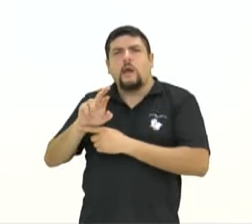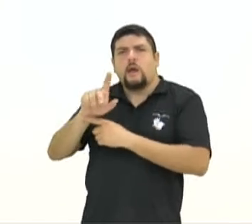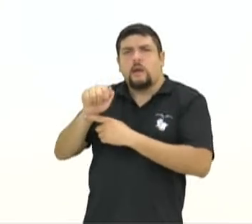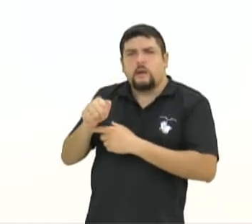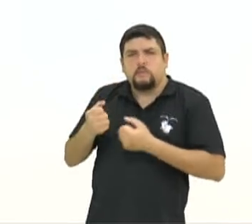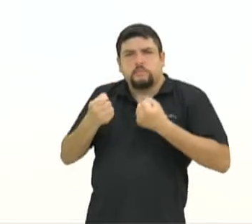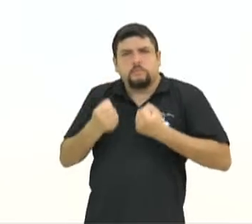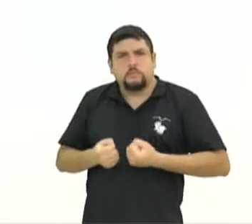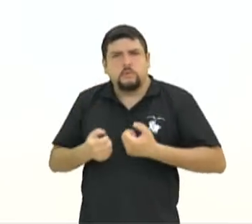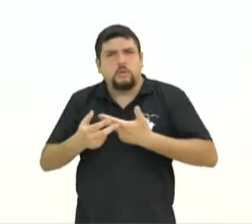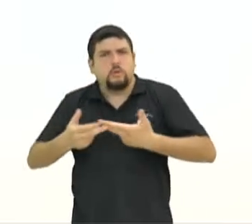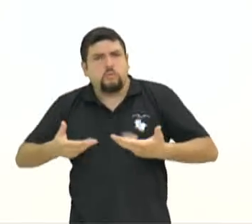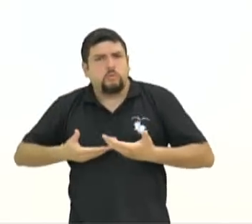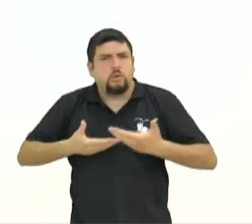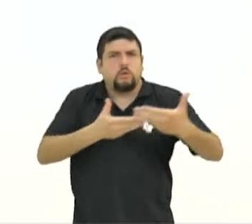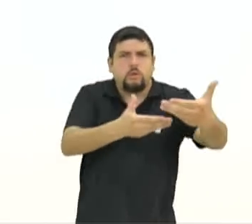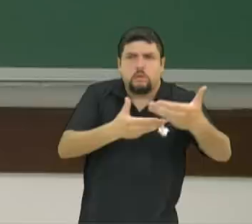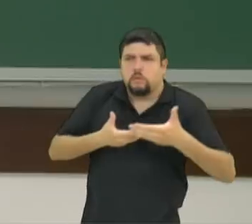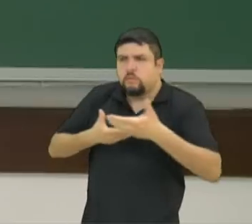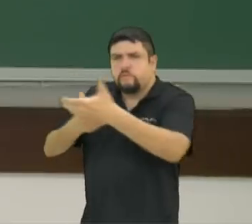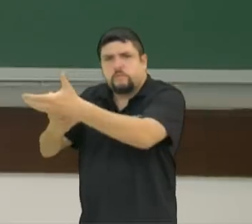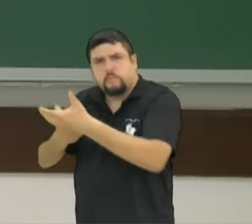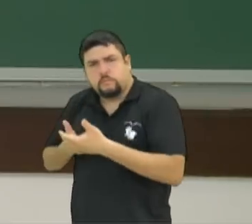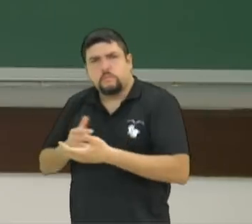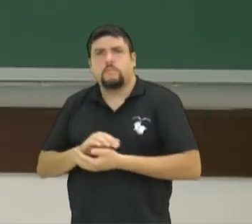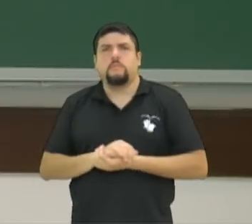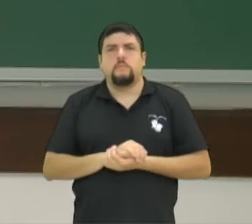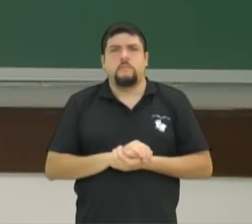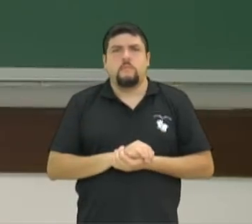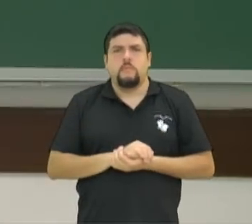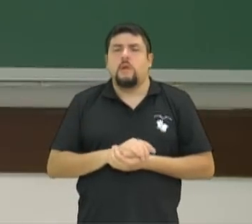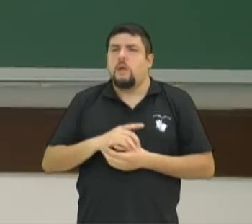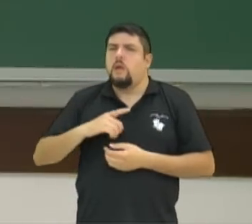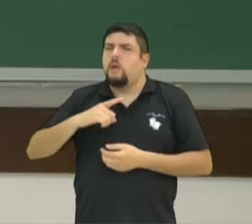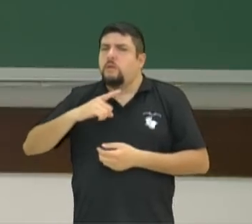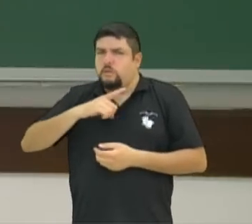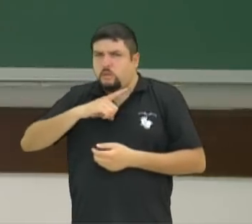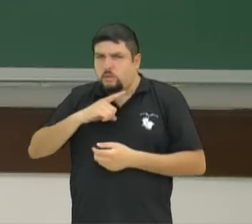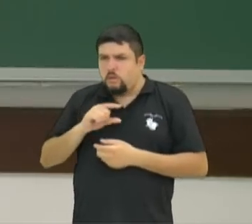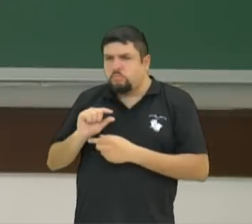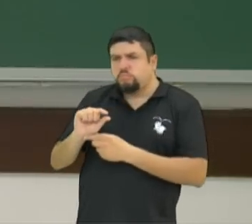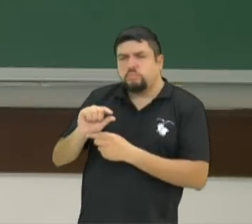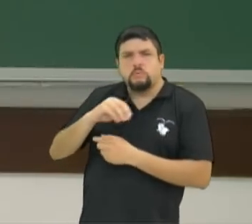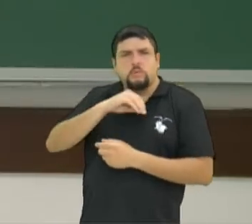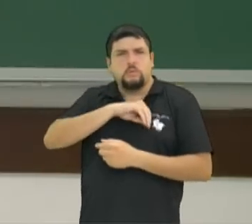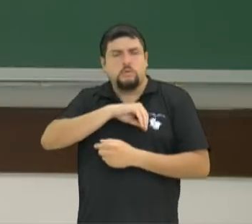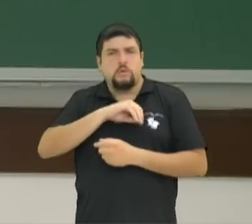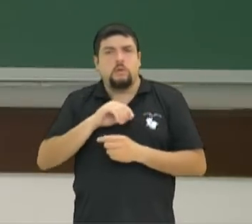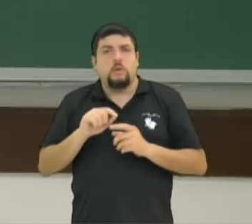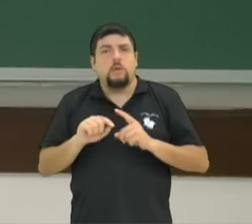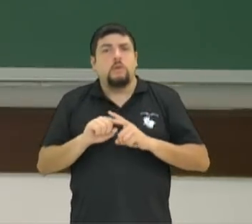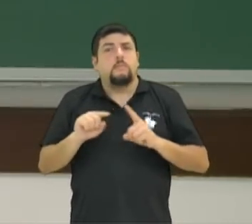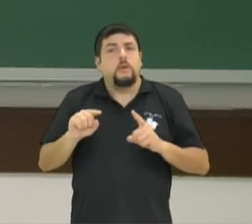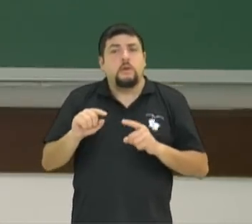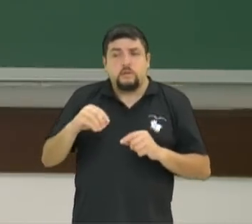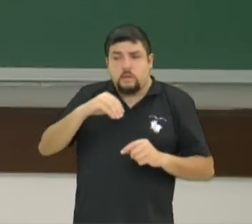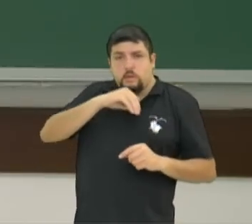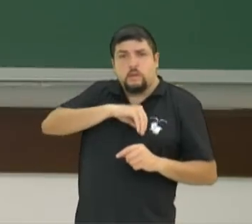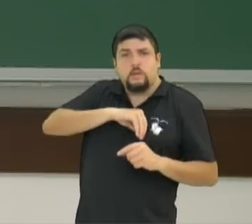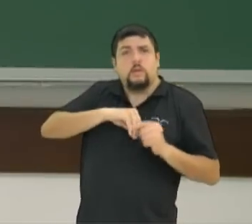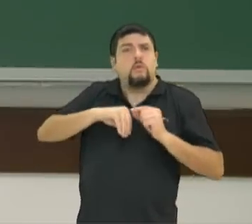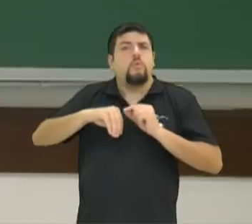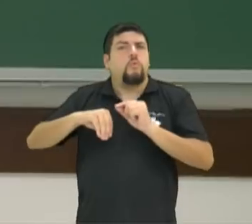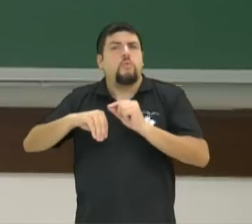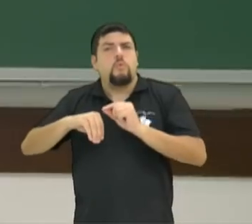E ele recebia, ele era como se fosse, ele tivesse uma renda por isso, mas essa renda geralmente ficava com o senhor